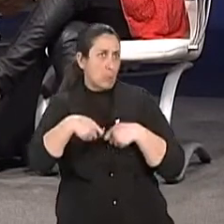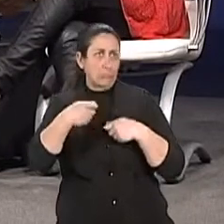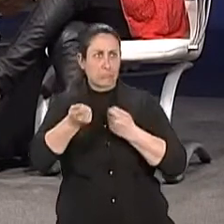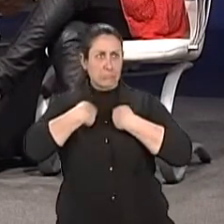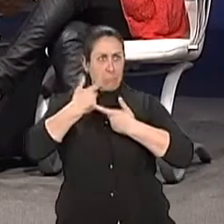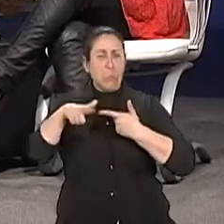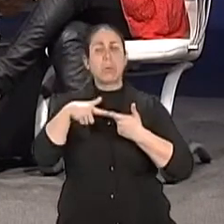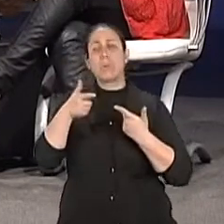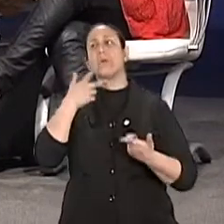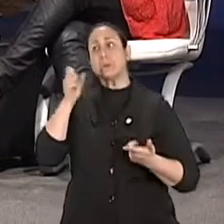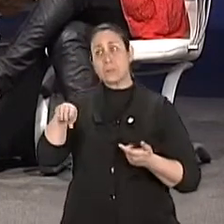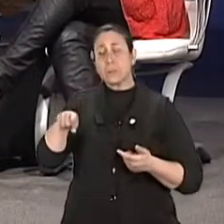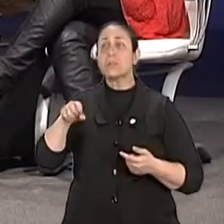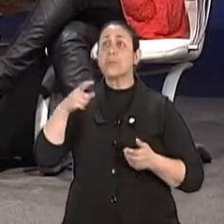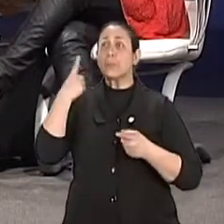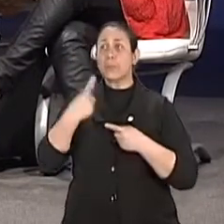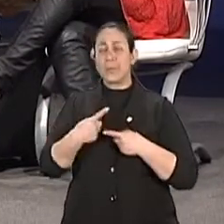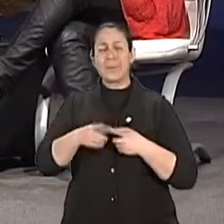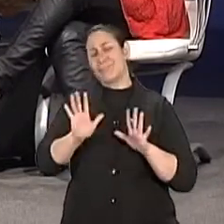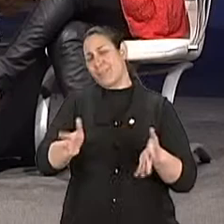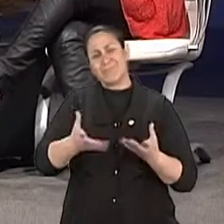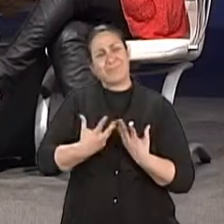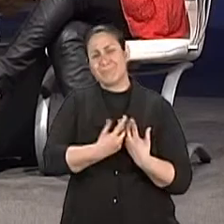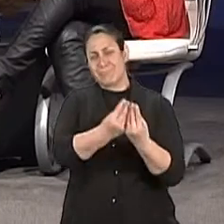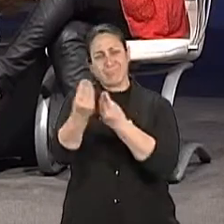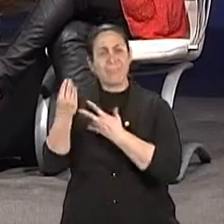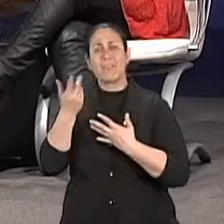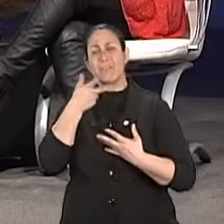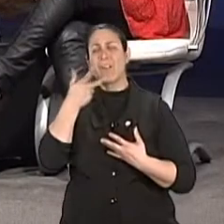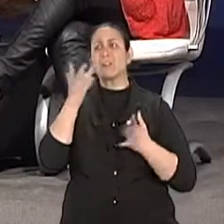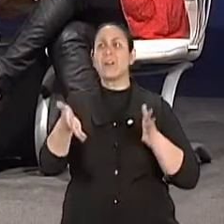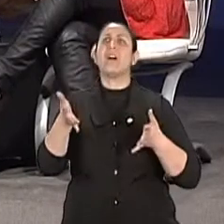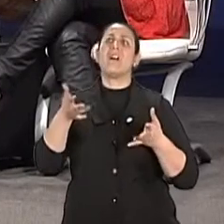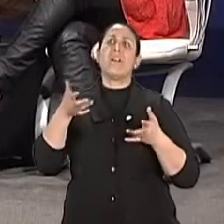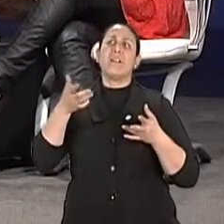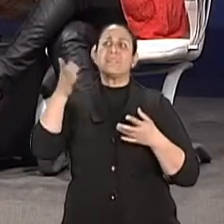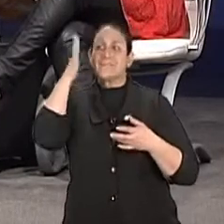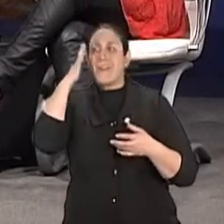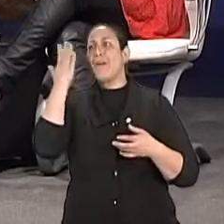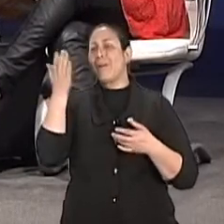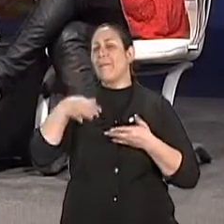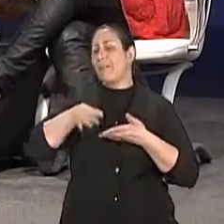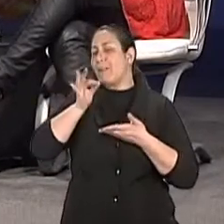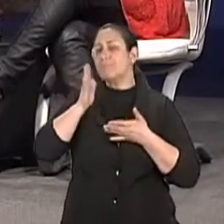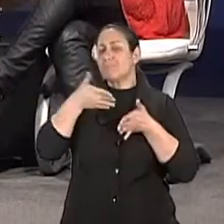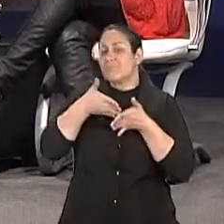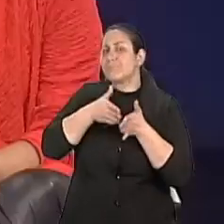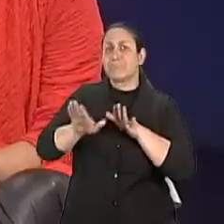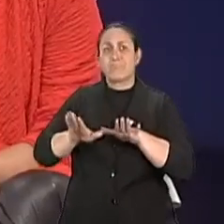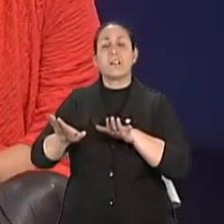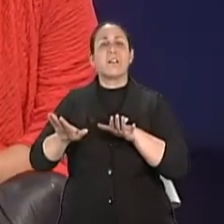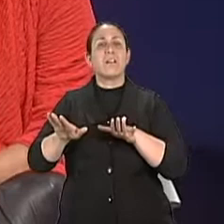Provavelmente. Todas as outras coisas que tu já fazes ajudam muito a não perder cálcio. As minhas caminhadas, fazer exercício, né? Não, mas o que